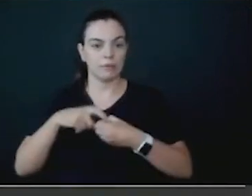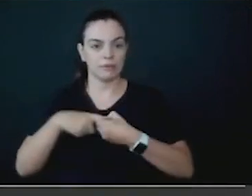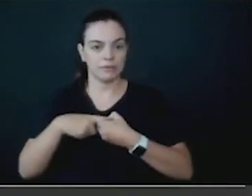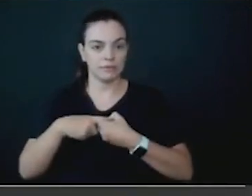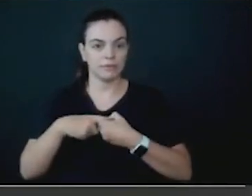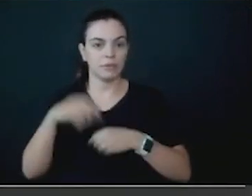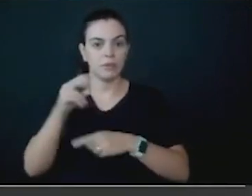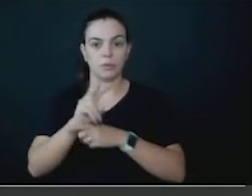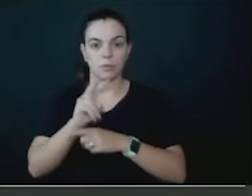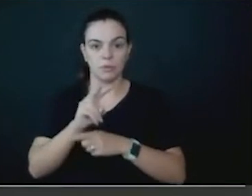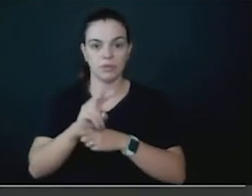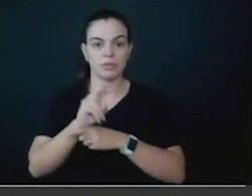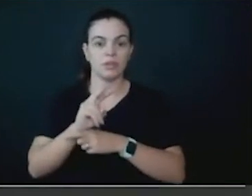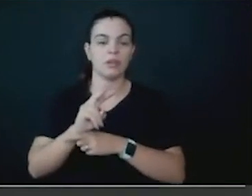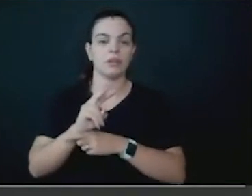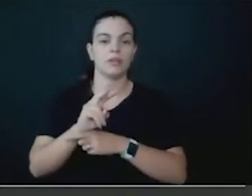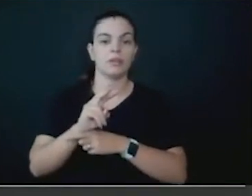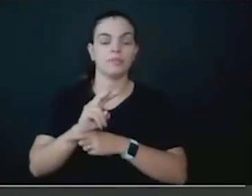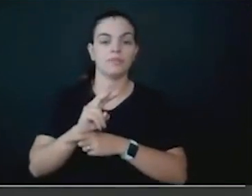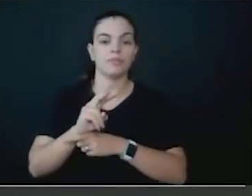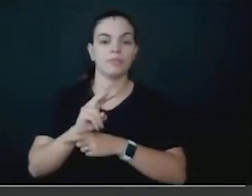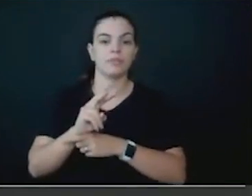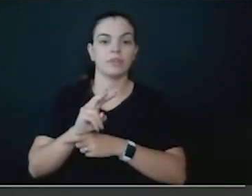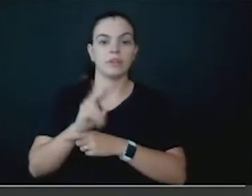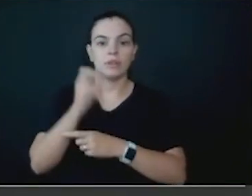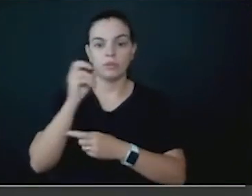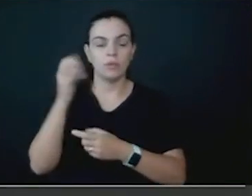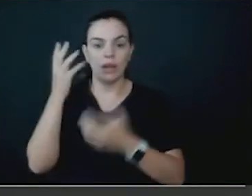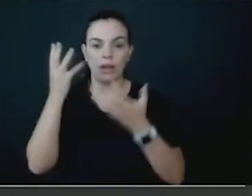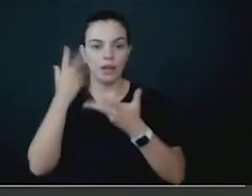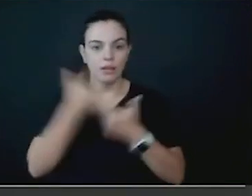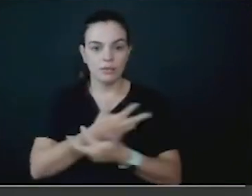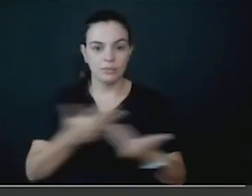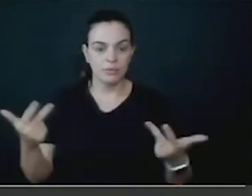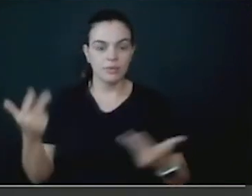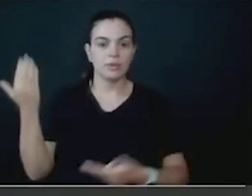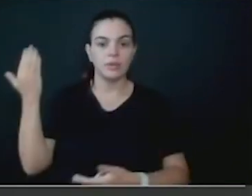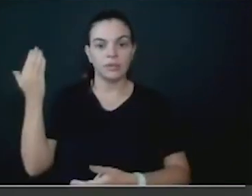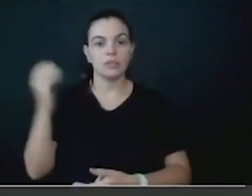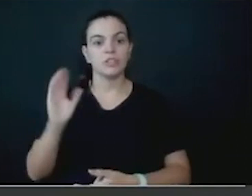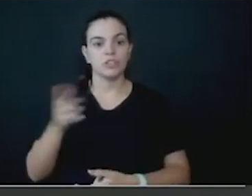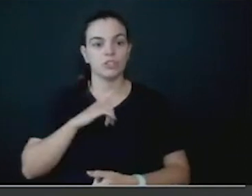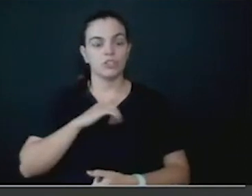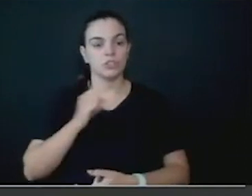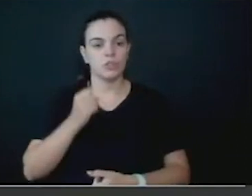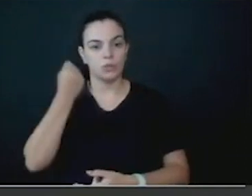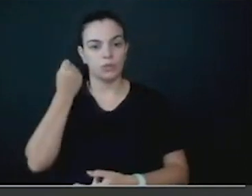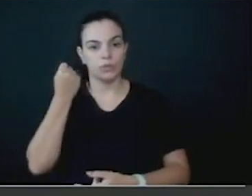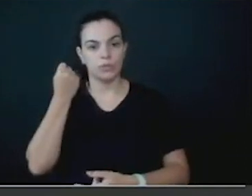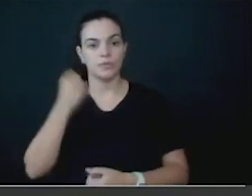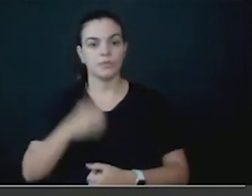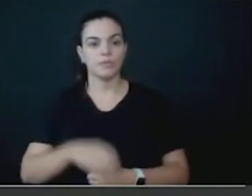de fauna, nós já estamos com 8, aí vem toda a questão das instituições na questão de castração e acompanhamento